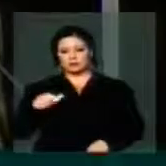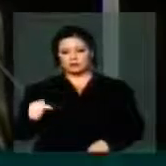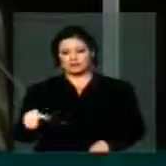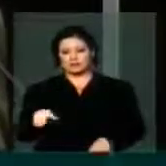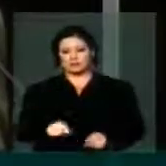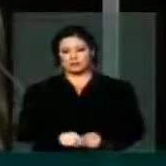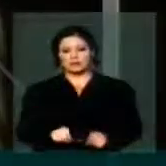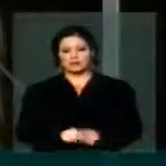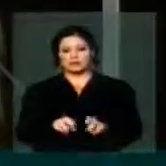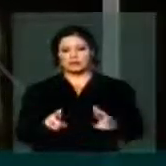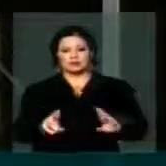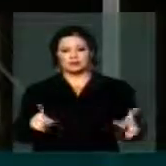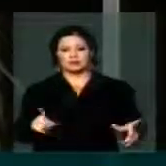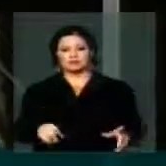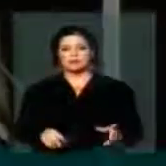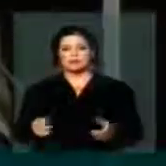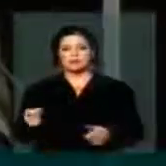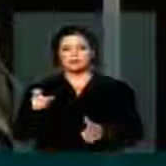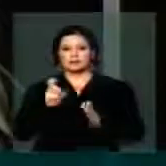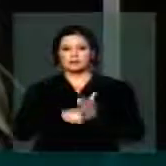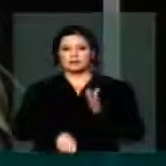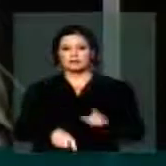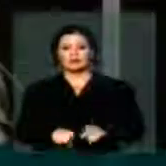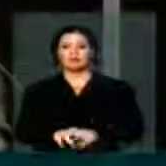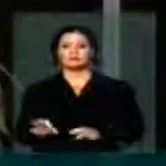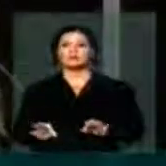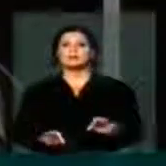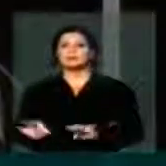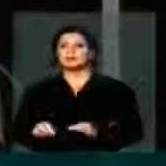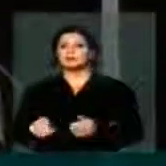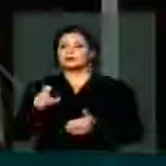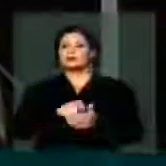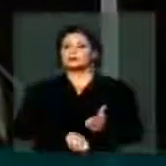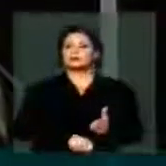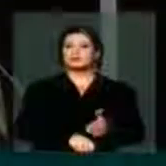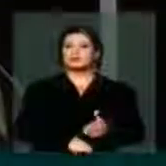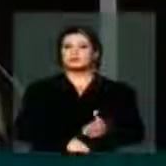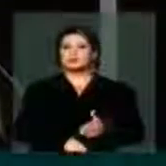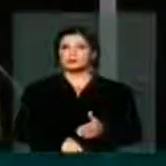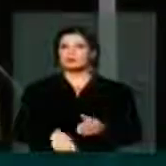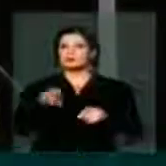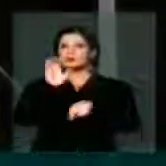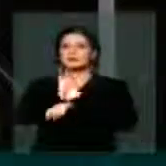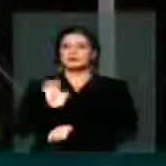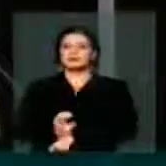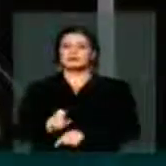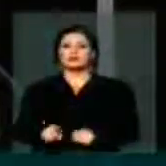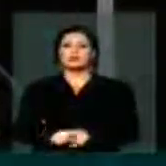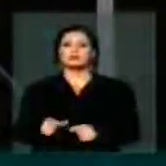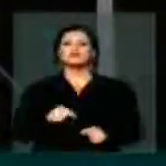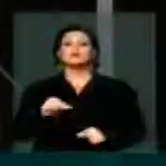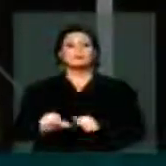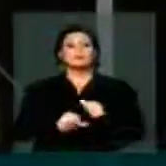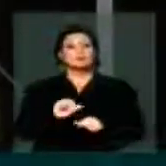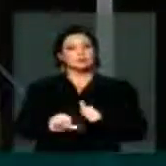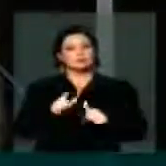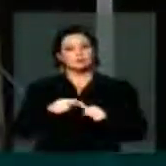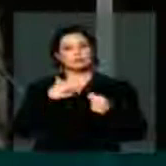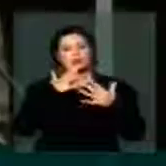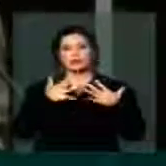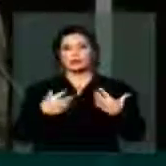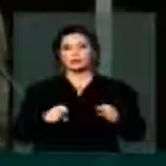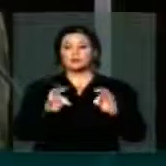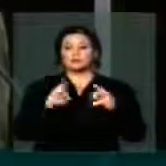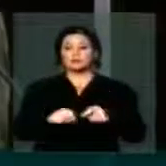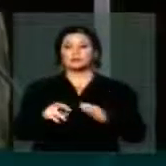é exatamente a diferença do imposto entre o imposto interno e o interestadual, que nós alteramos nesta casa, onde foi acolhido na